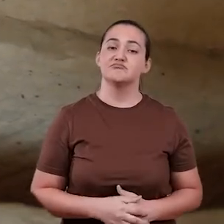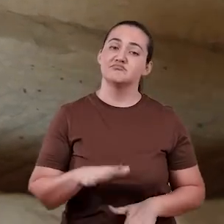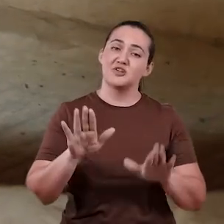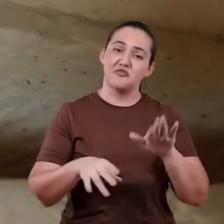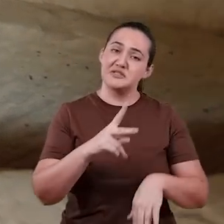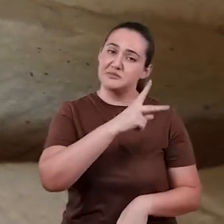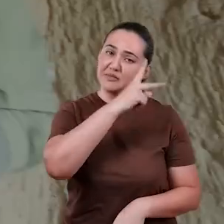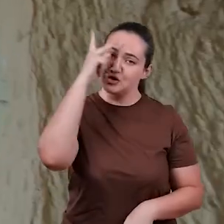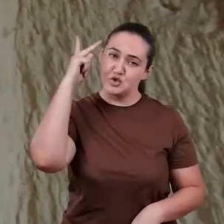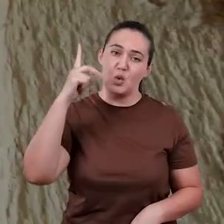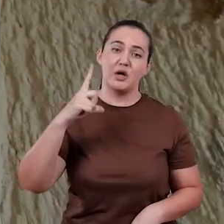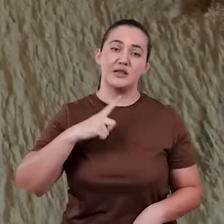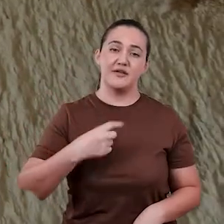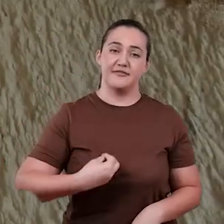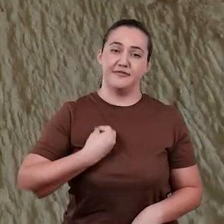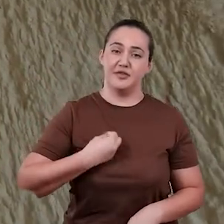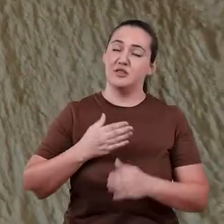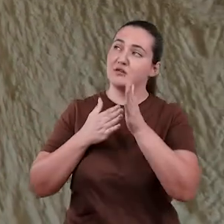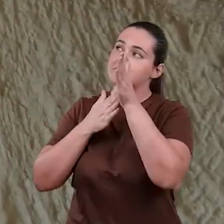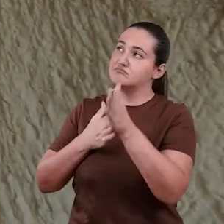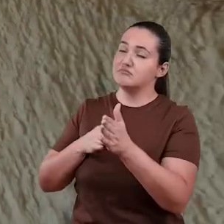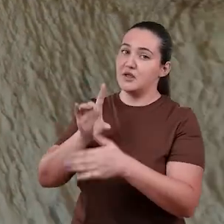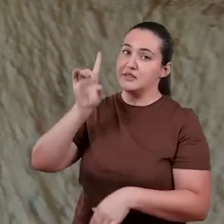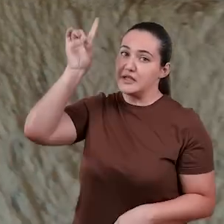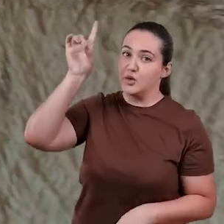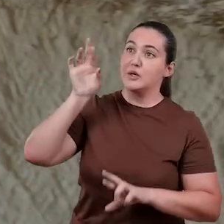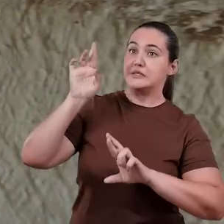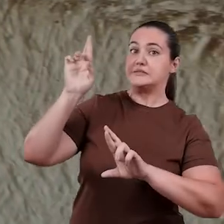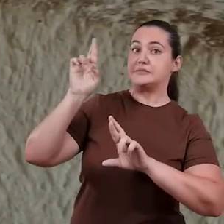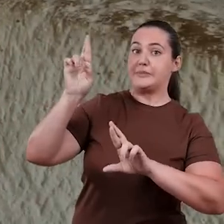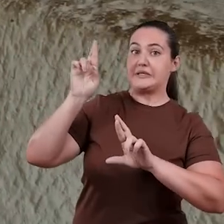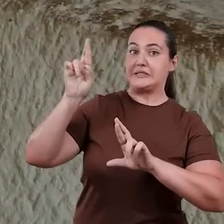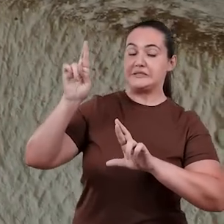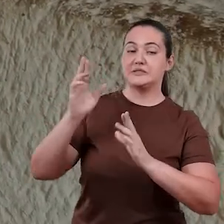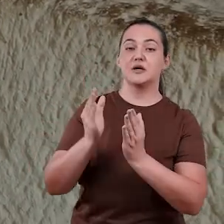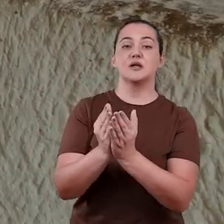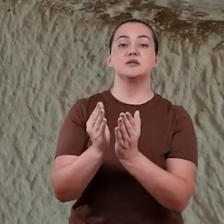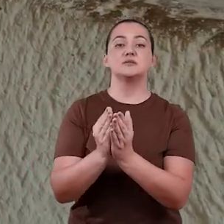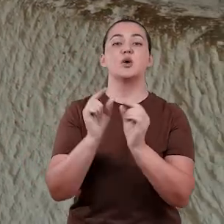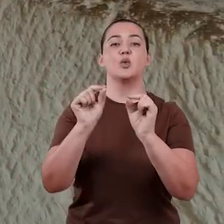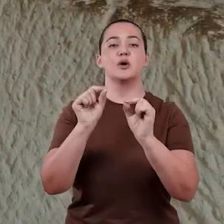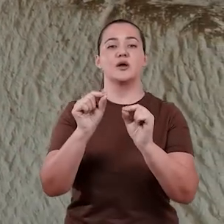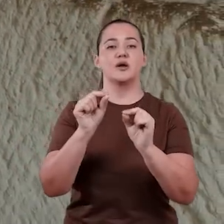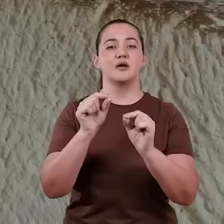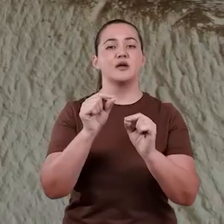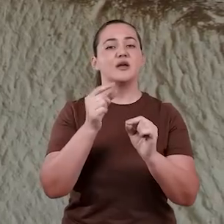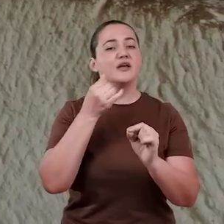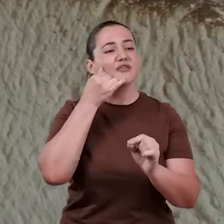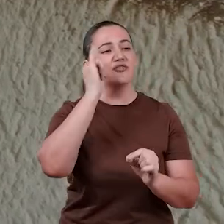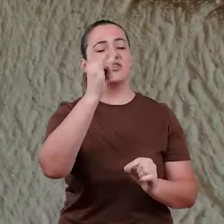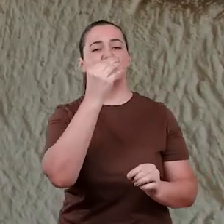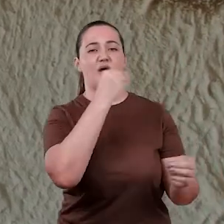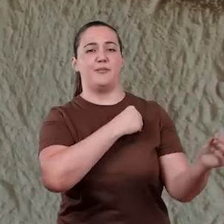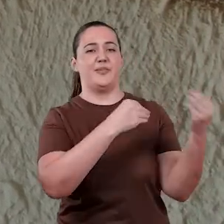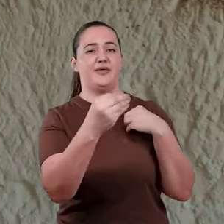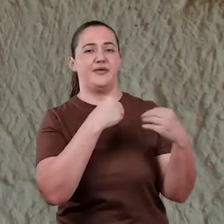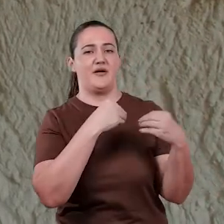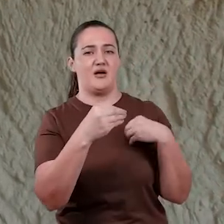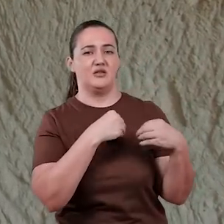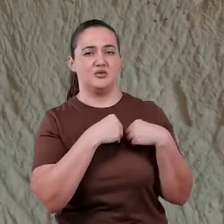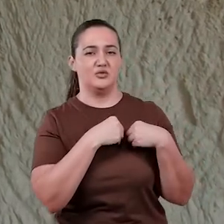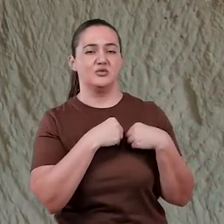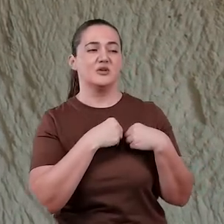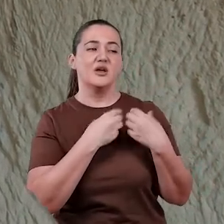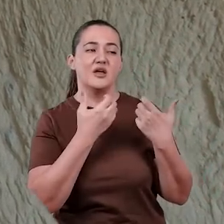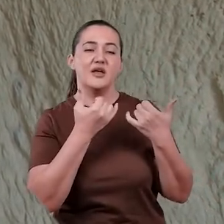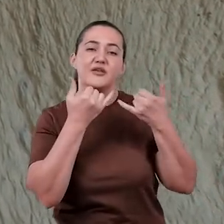Quem sabe pessoas que viveram uma vida monástica naquela esperança cristã de vencer o último e mais